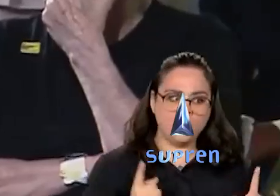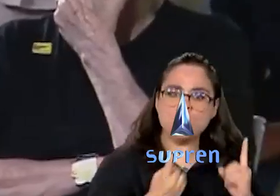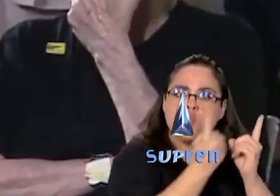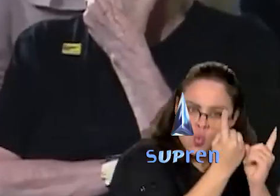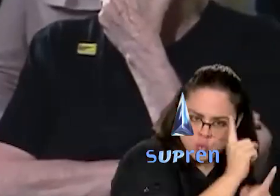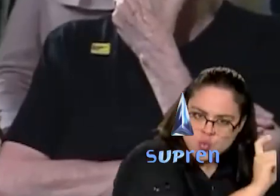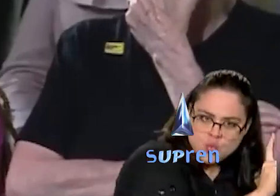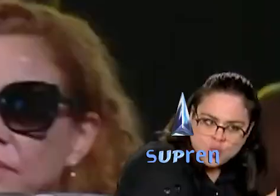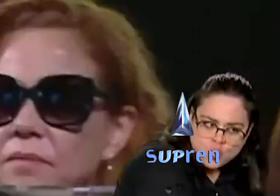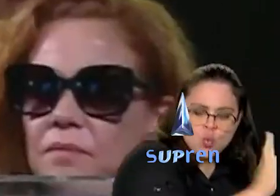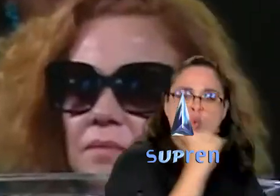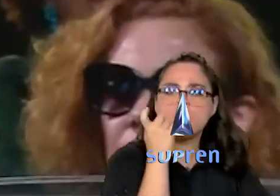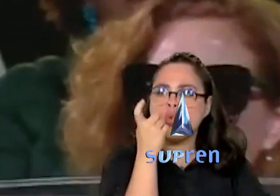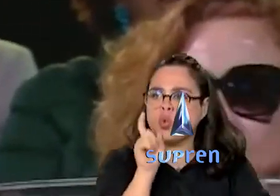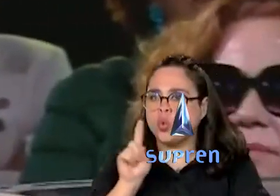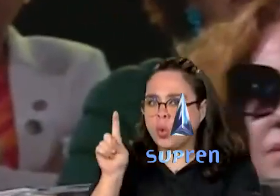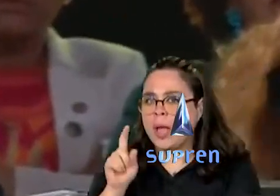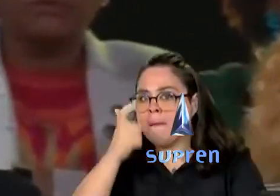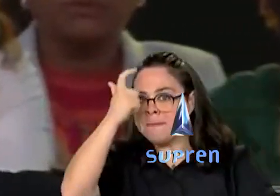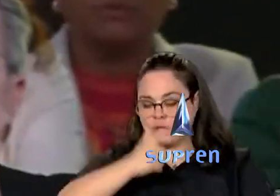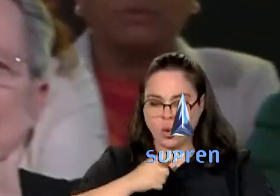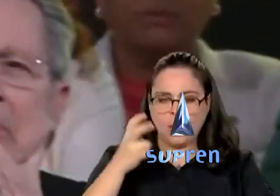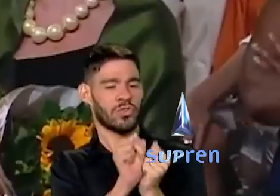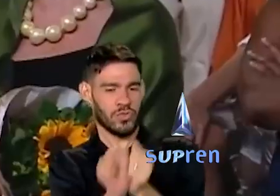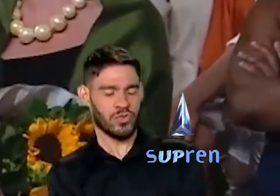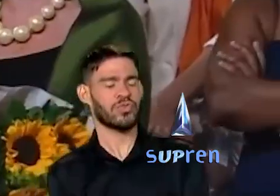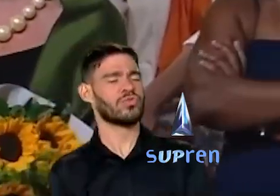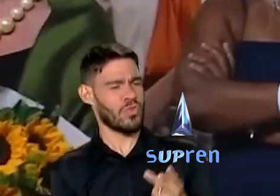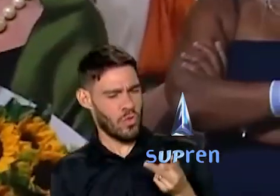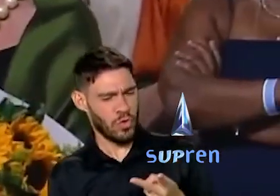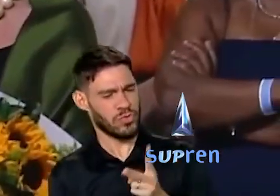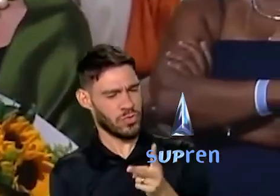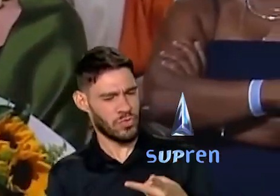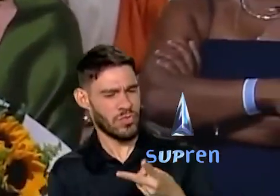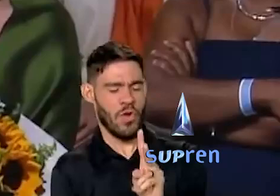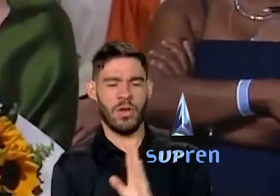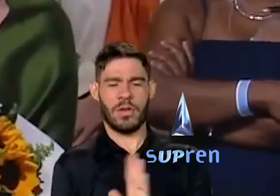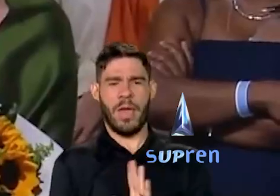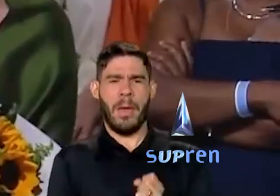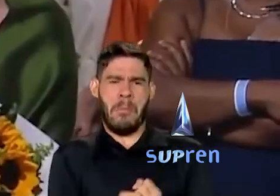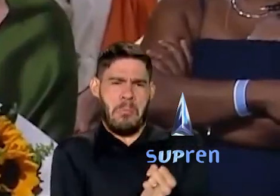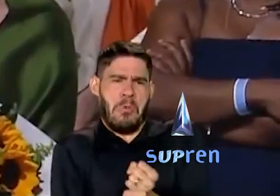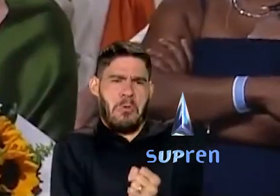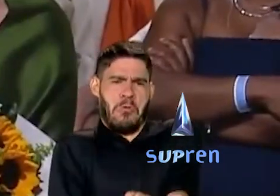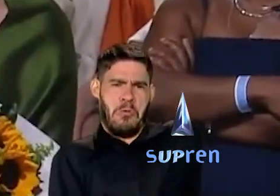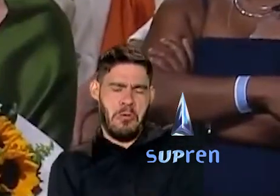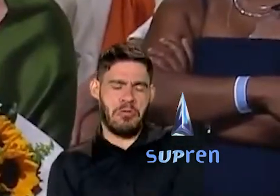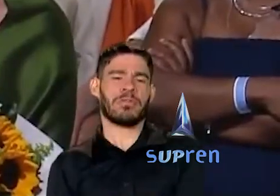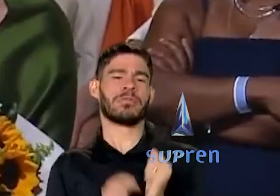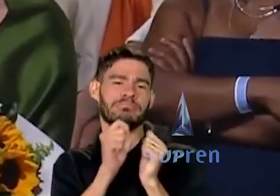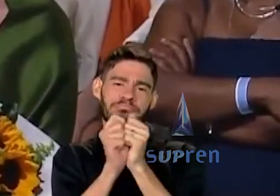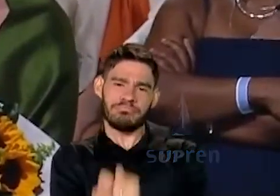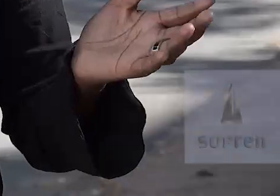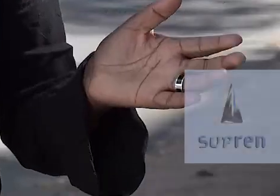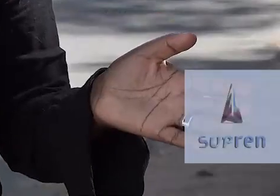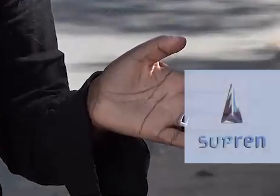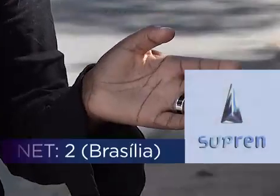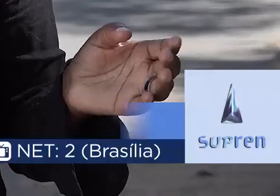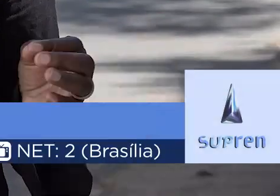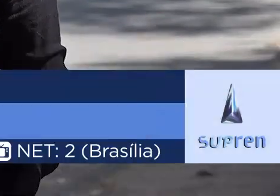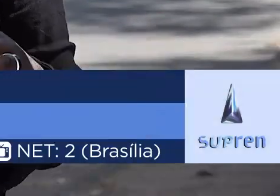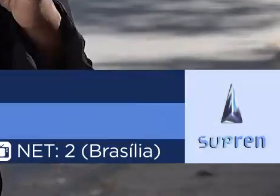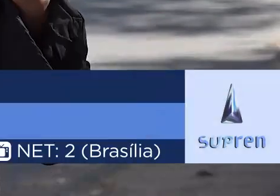indústria cinematográfica brasileira bem como e a economia